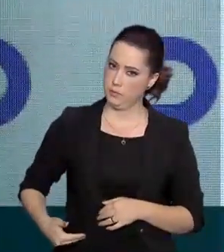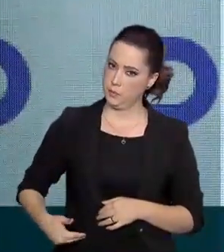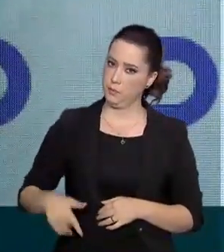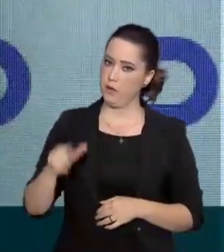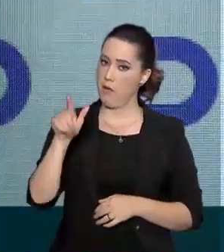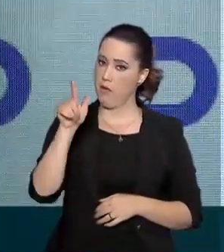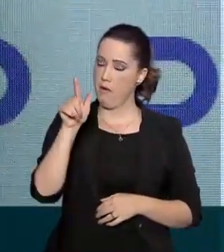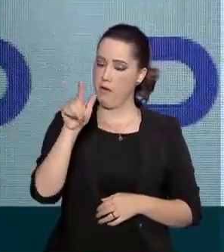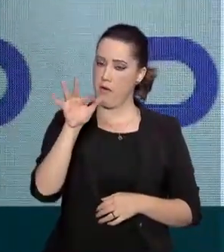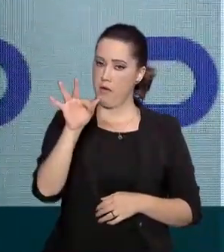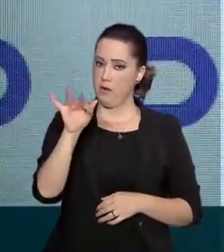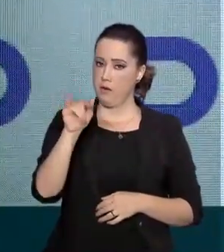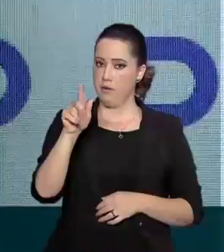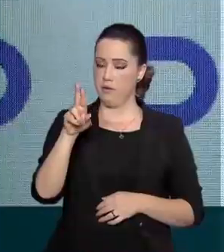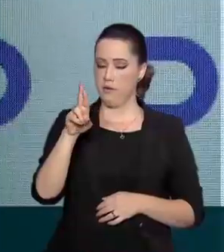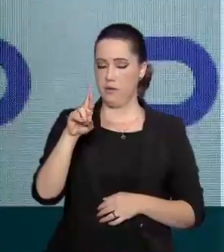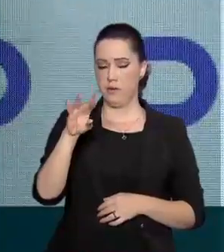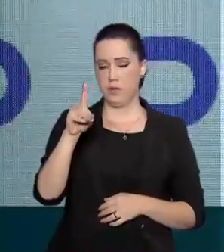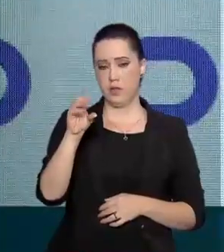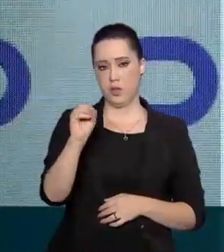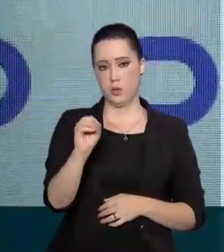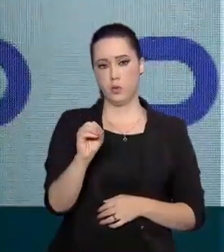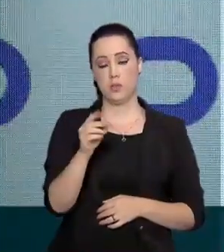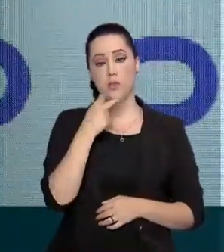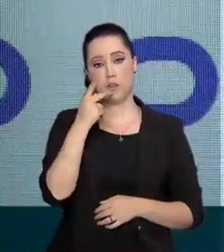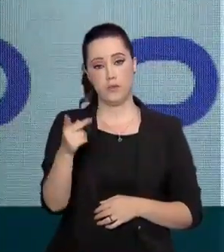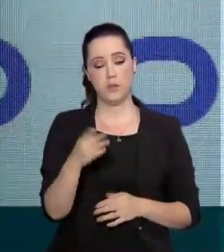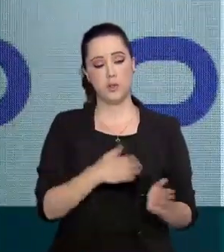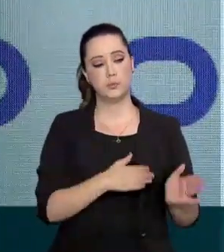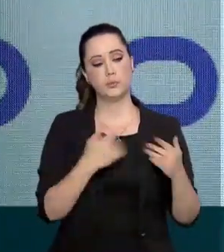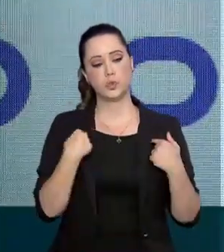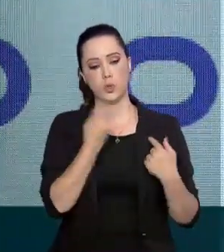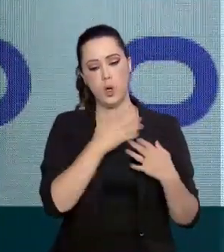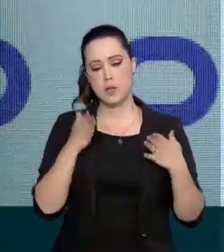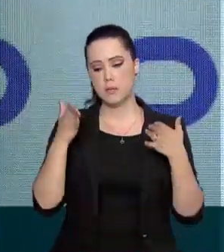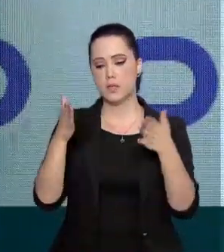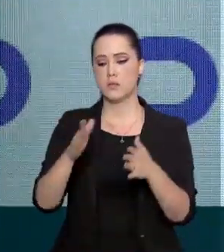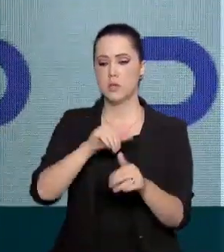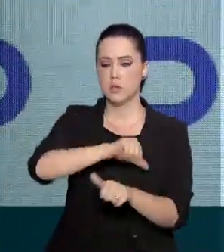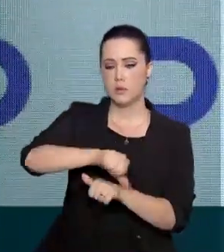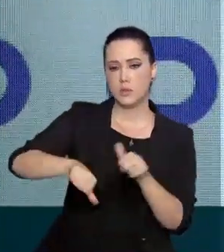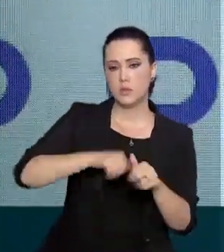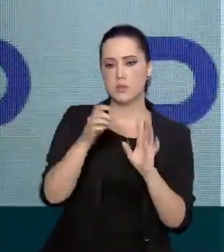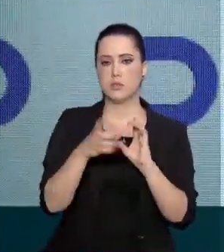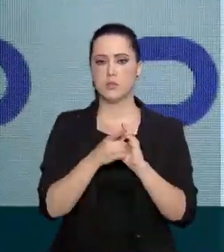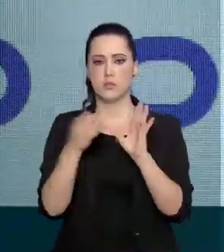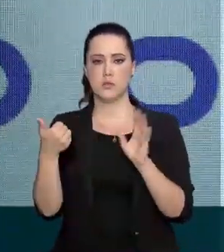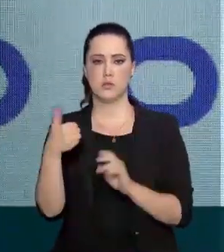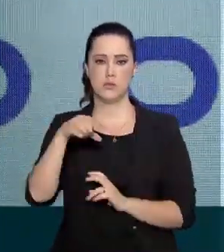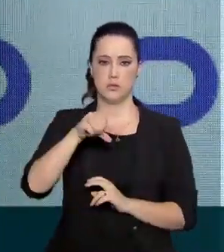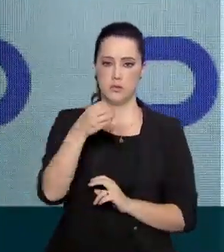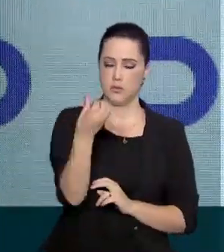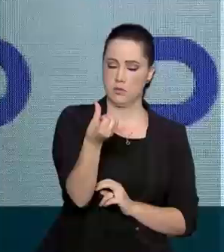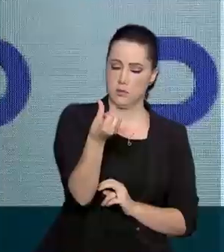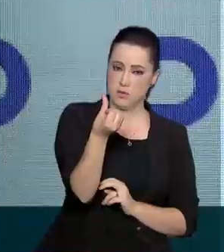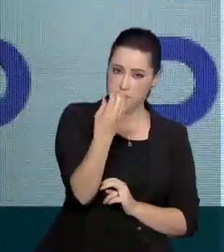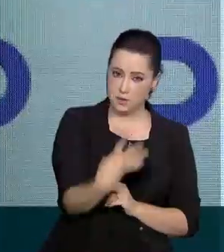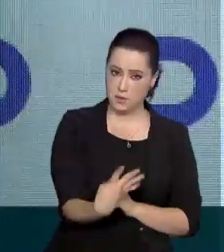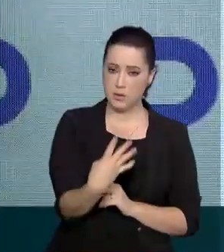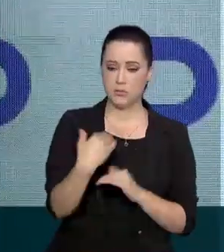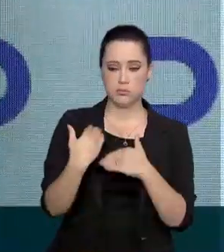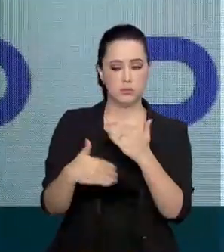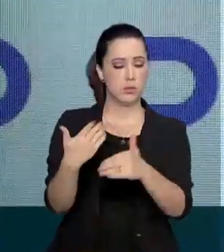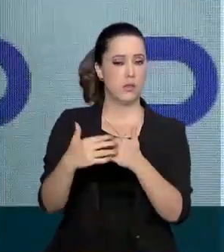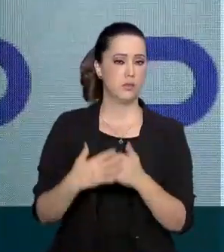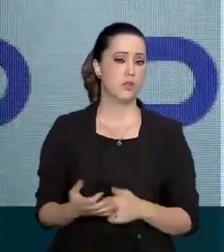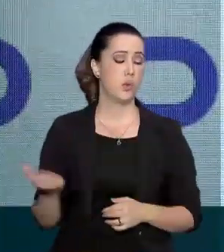Figueiredo, onde Roberto Marinho começa, participamos da Revolução Democrática de 64 e por aí vai. O